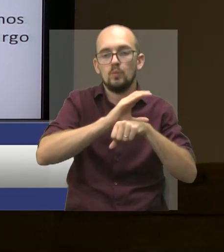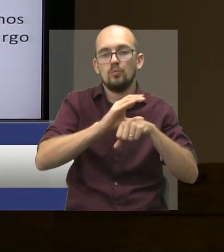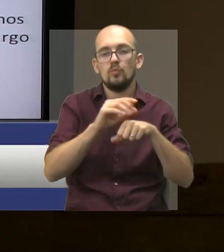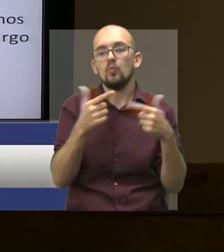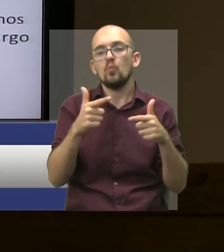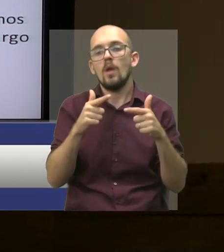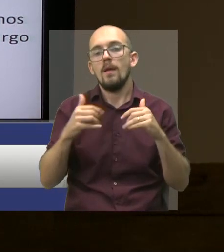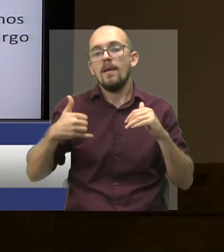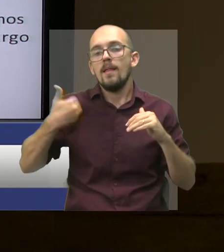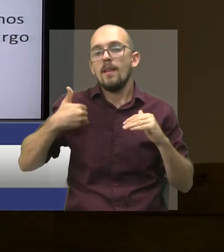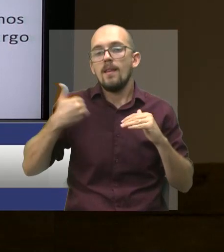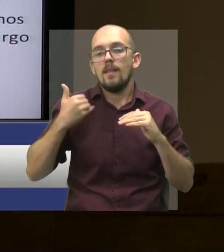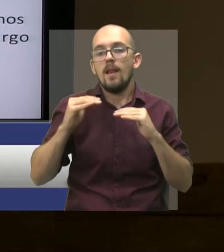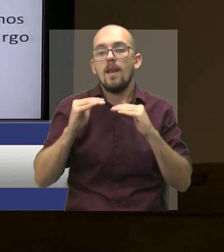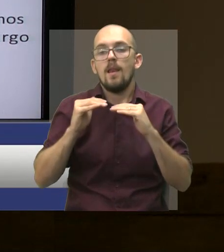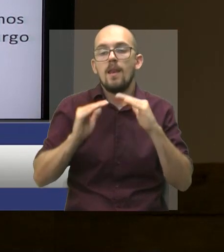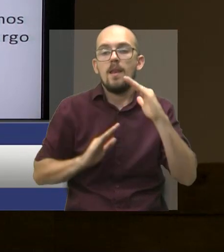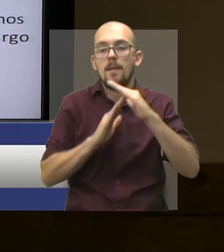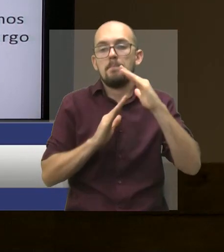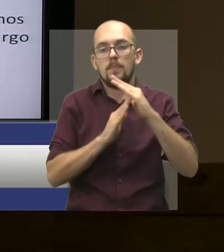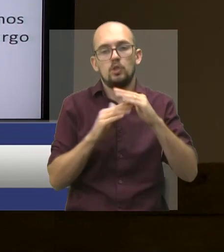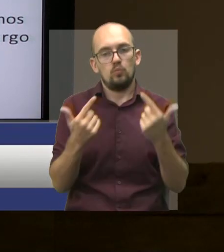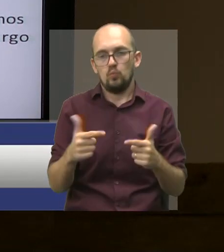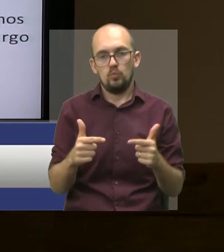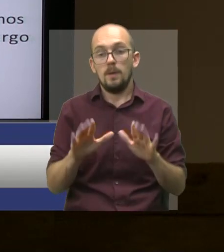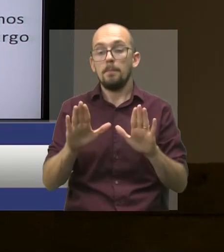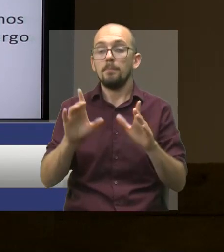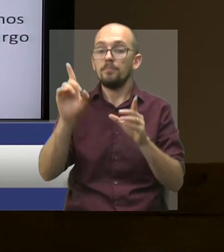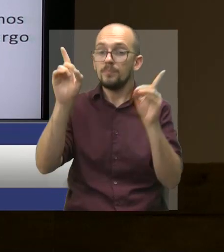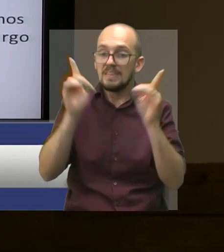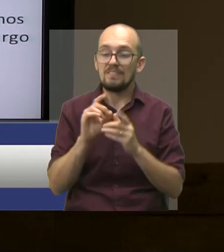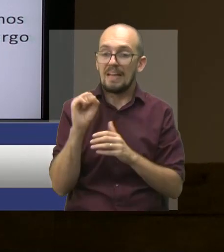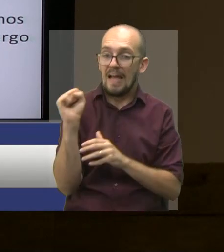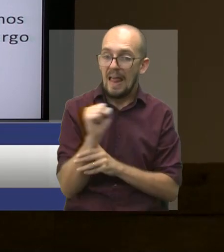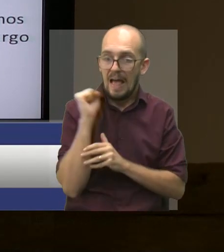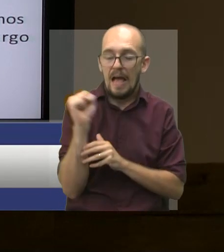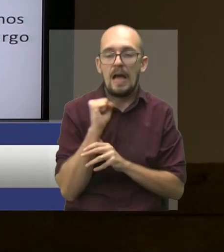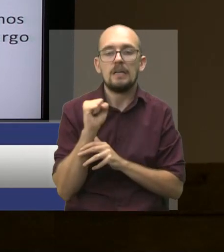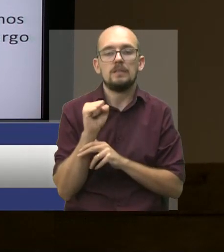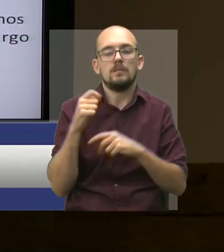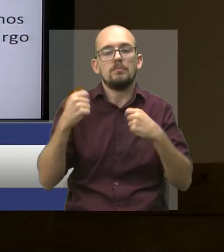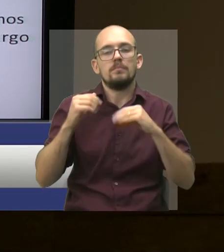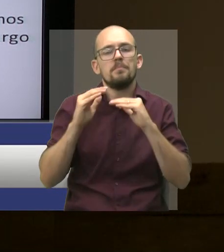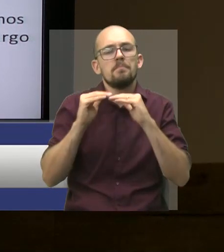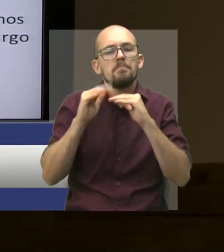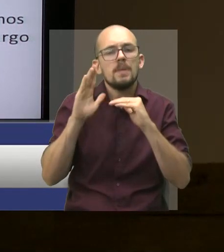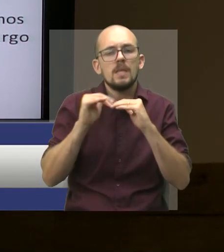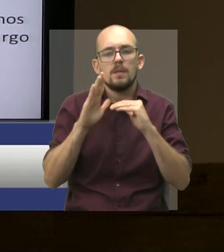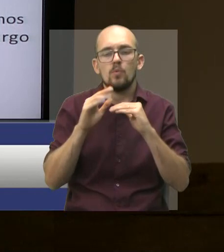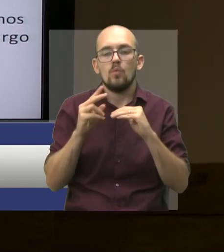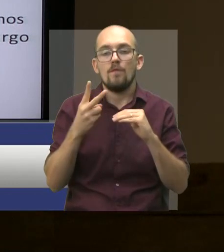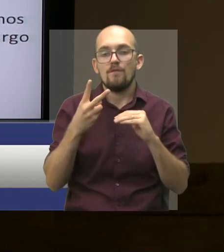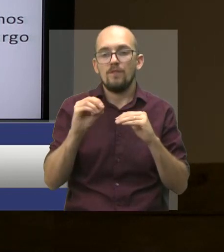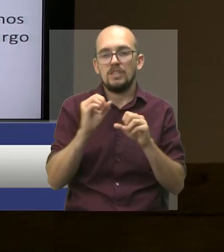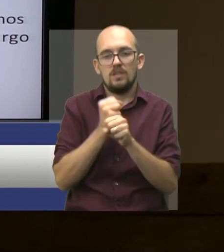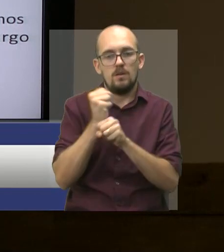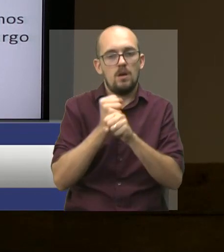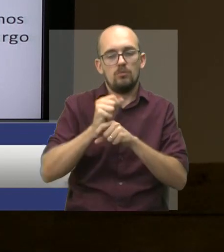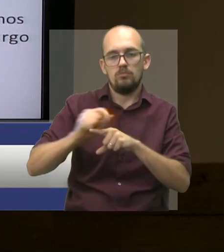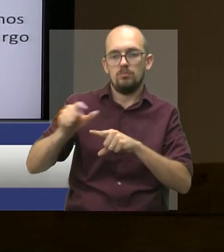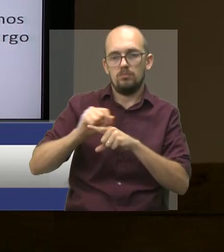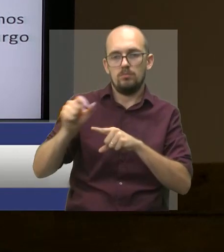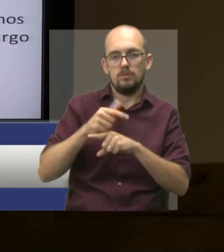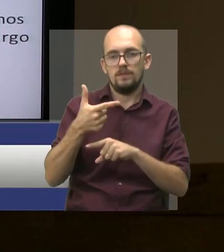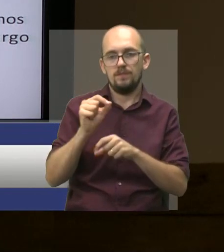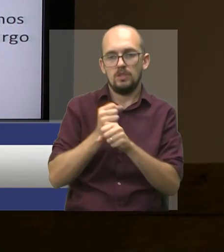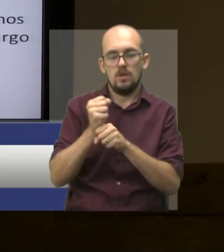essa aposentadoria, mas a deficiência grave exige, no mínimo, 20 anos de contribuição para